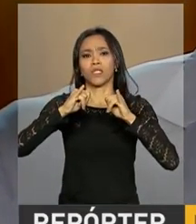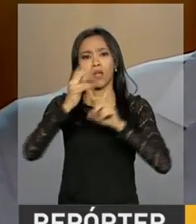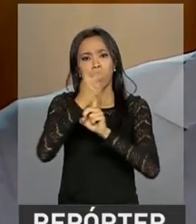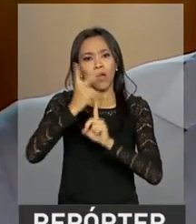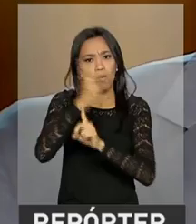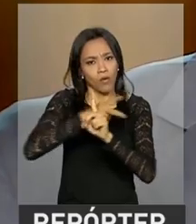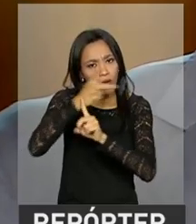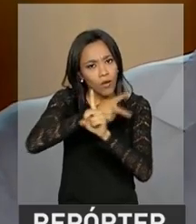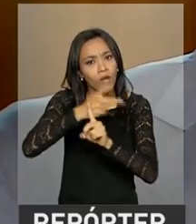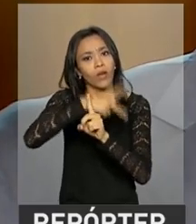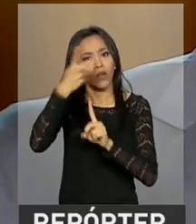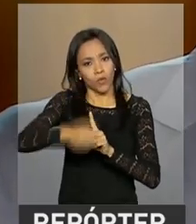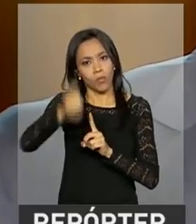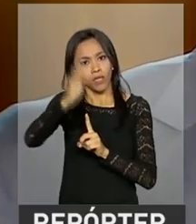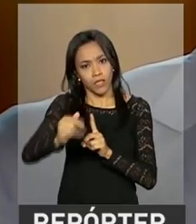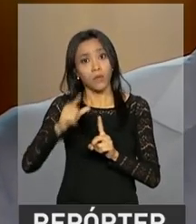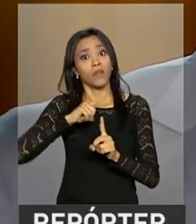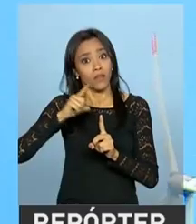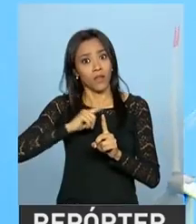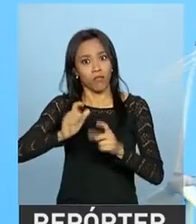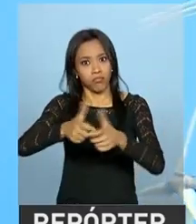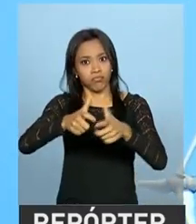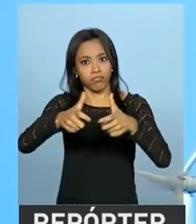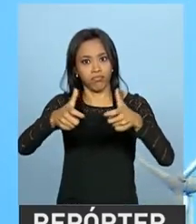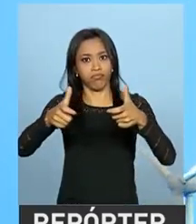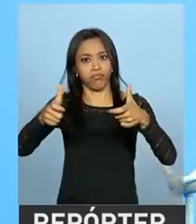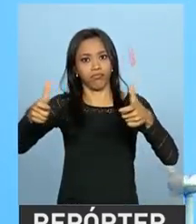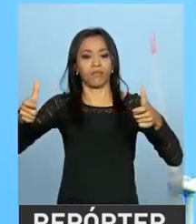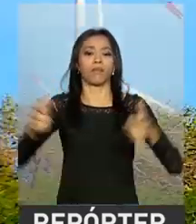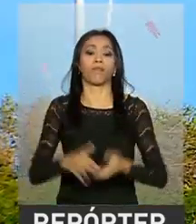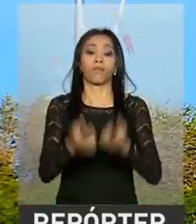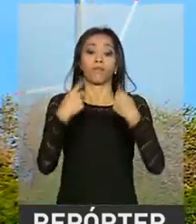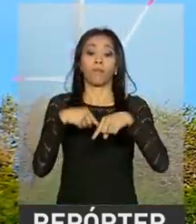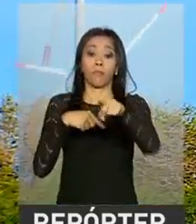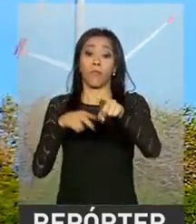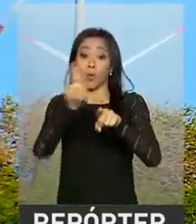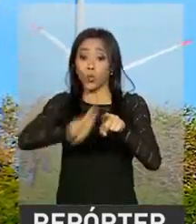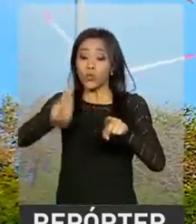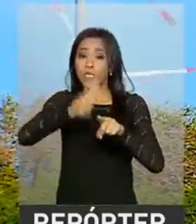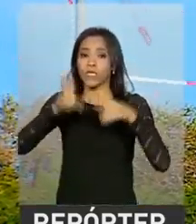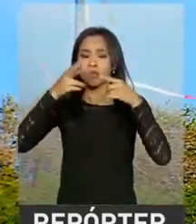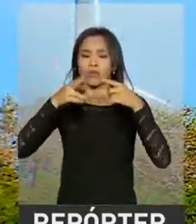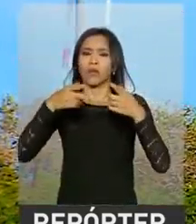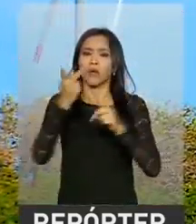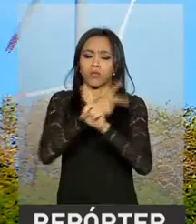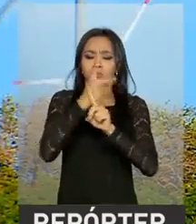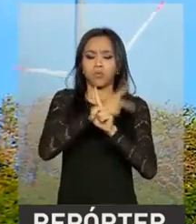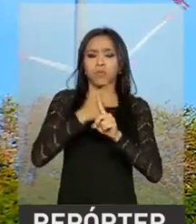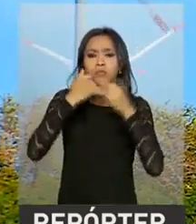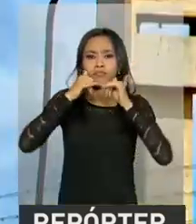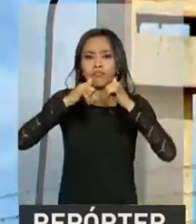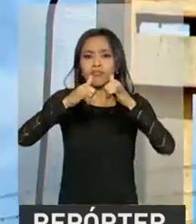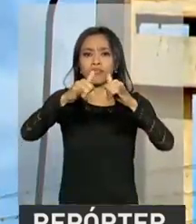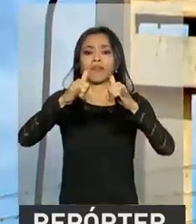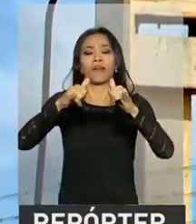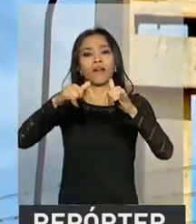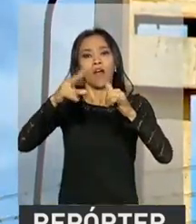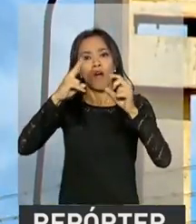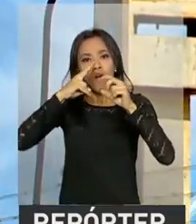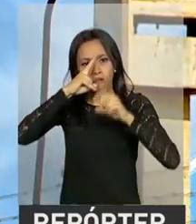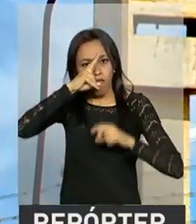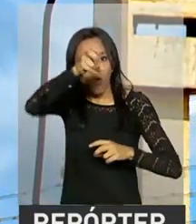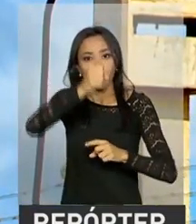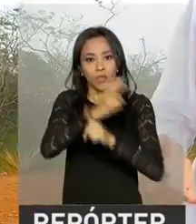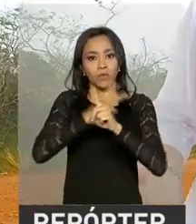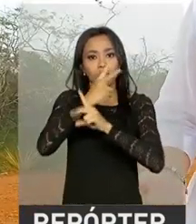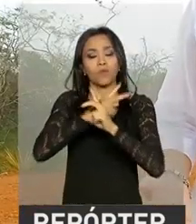e tem uma tendência de crescimento muito grande a produção de eletricidade a partir da força do vento não gera poluentes e vende de um recurso